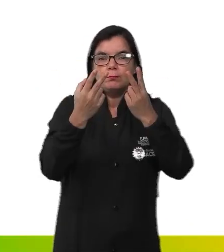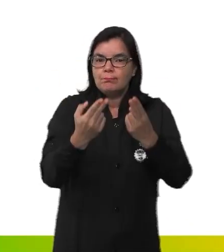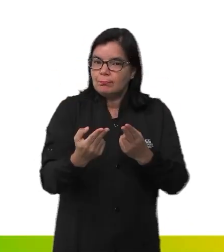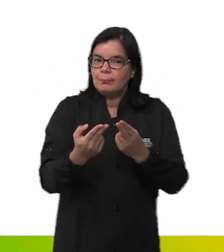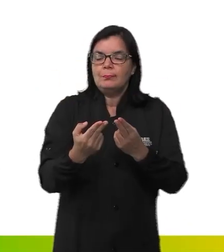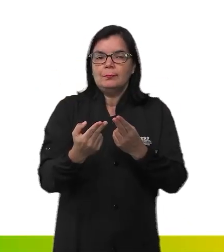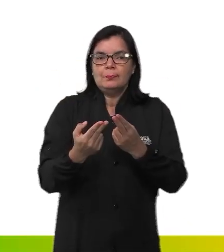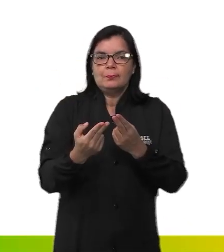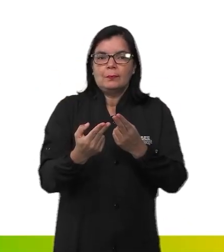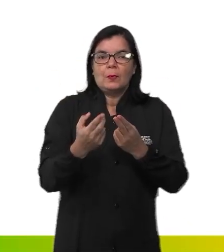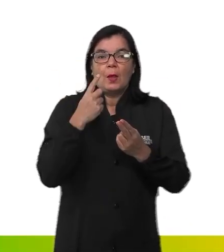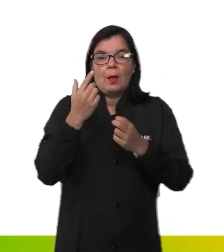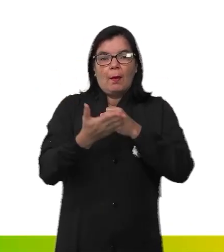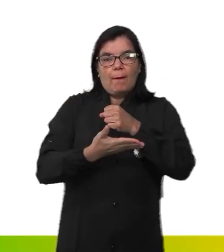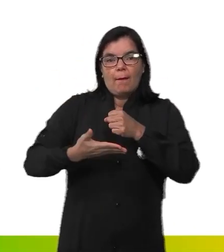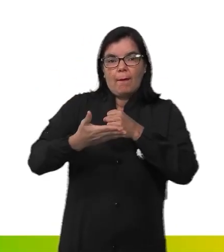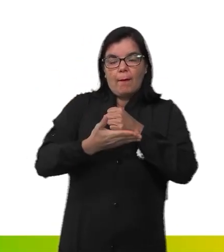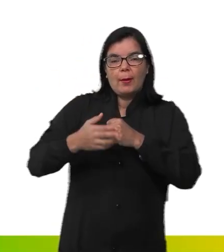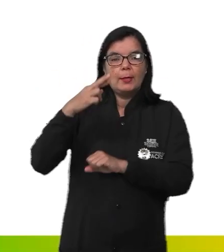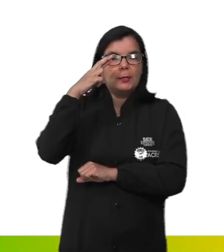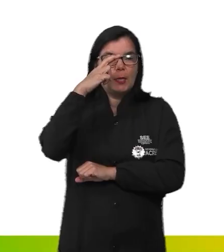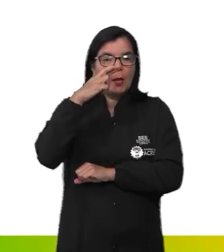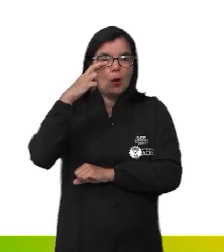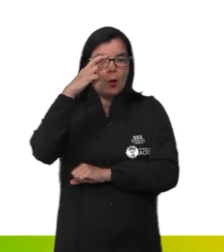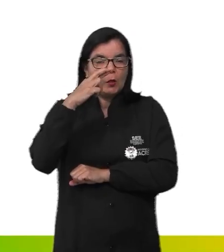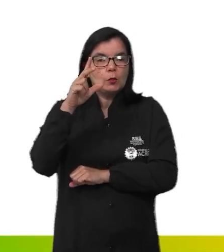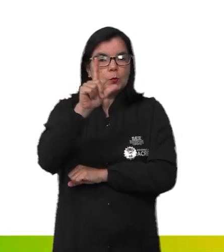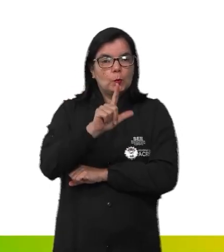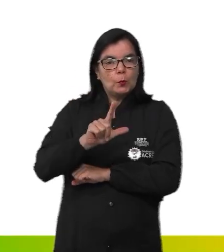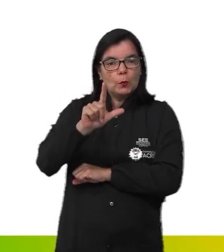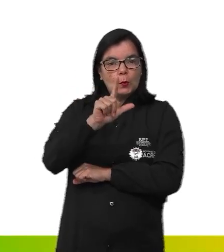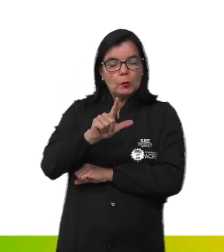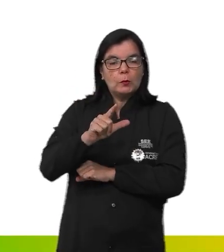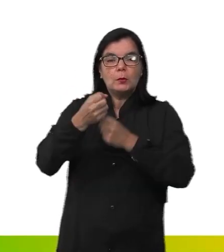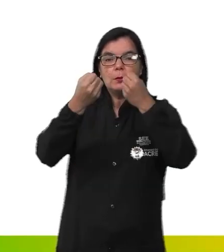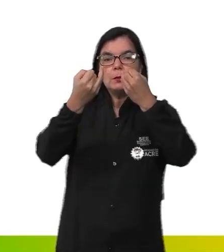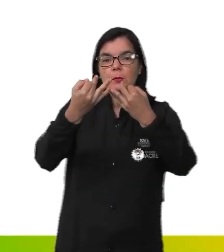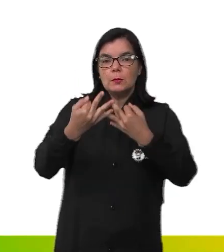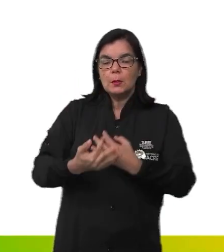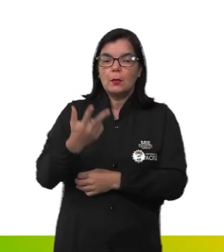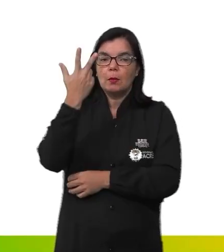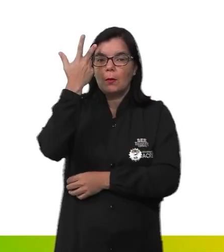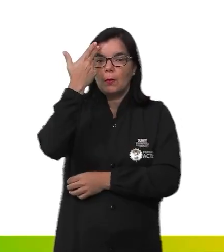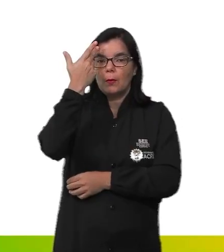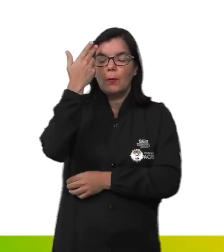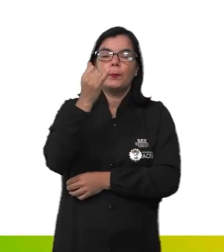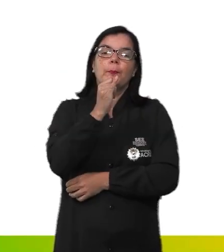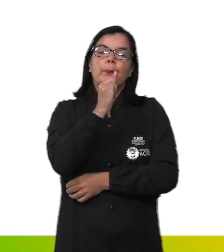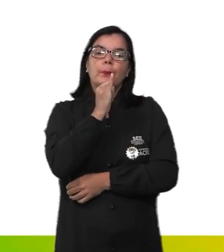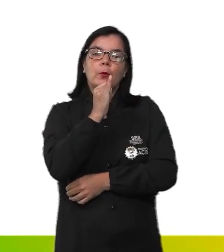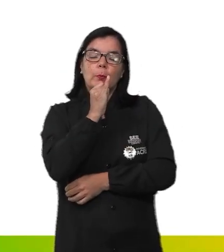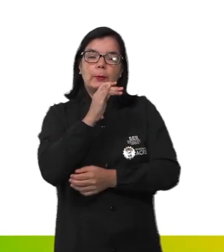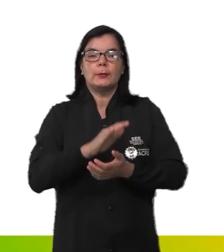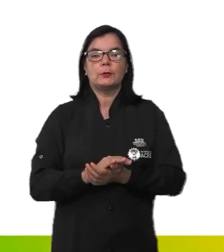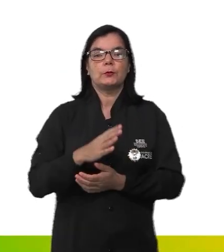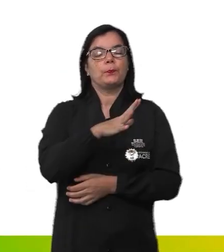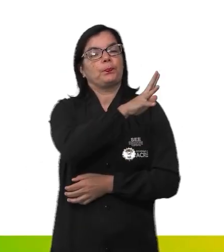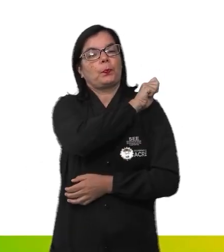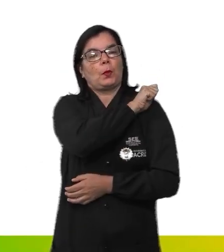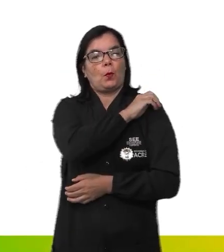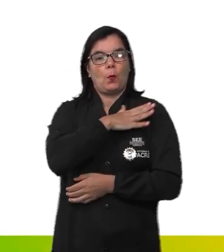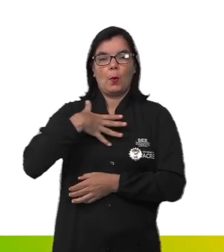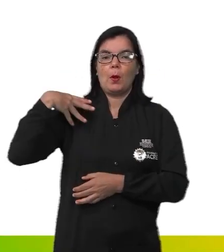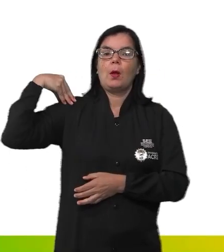coisa. Era a base da observação, lógica e explicações natural. Por exemplo, o Aristóteles,